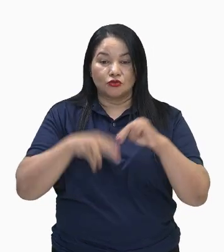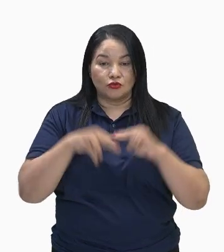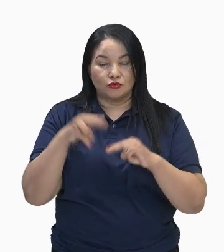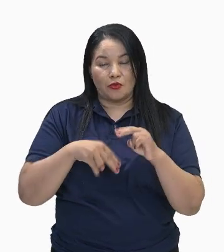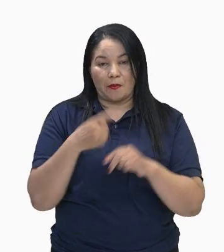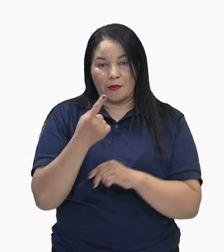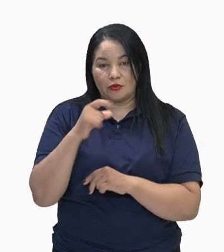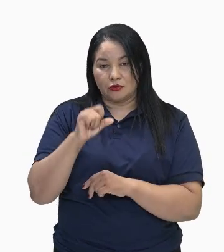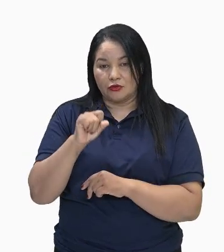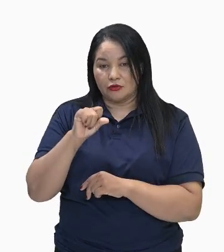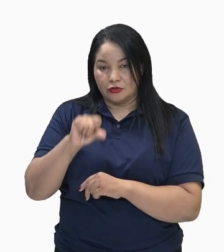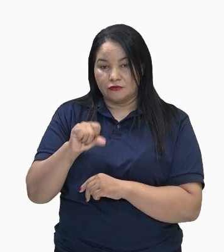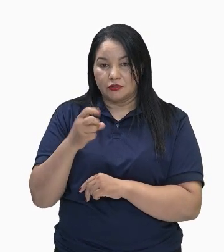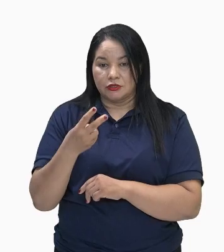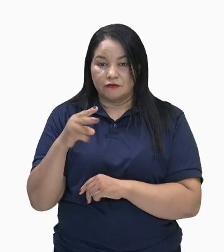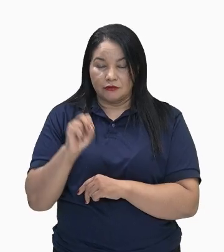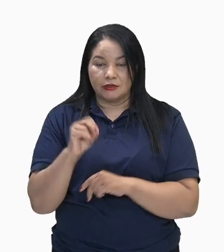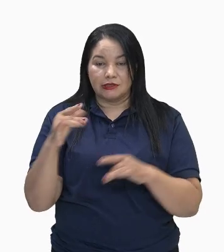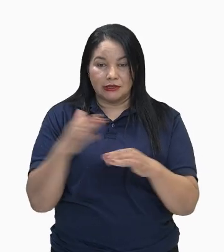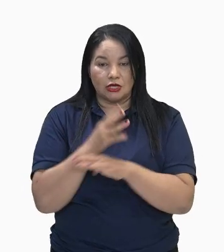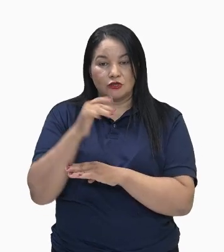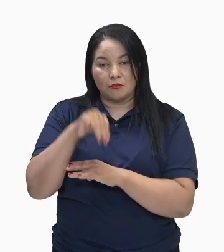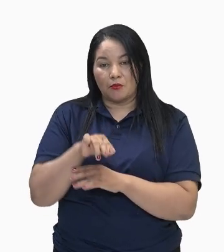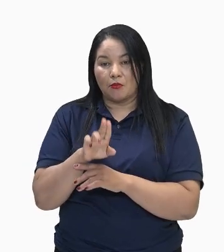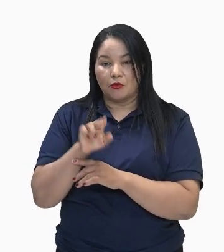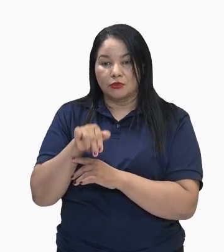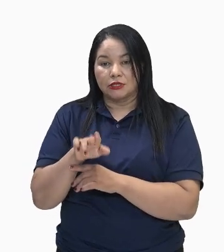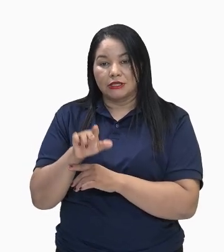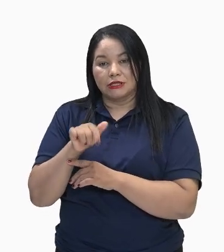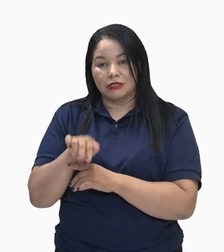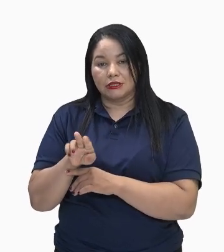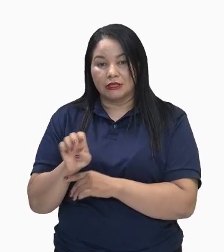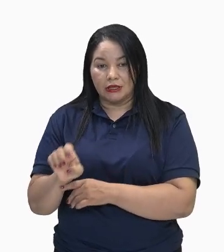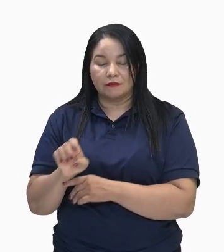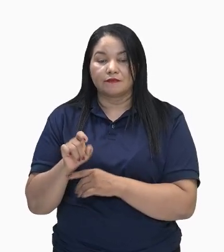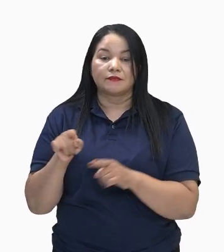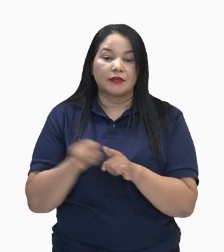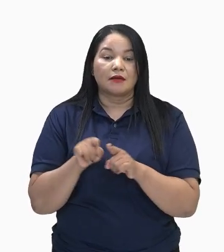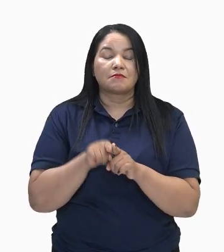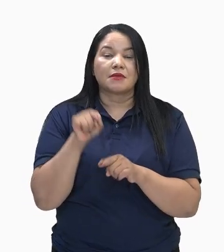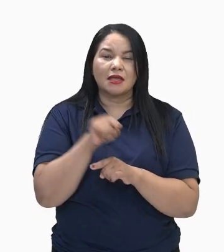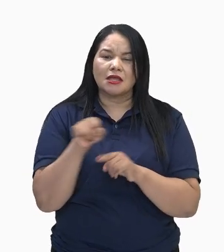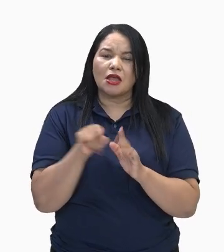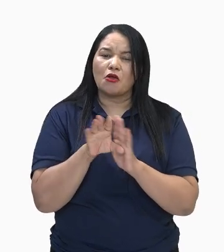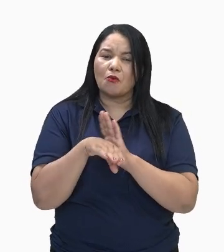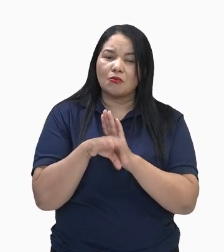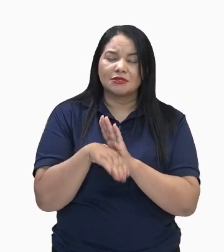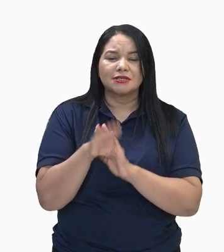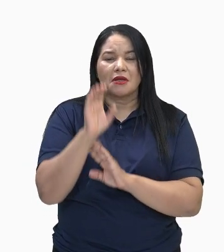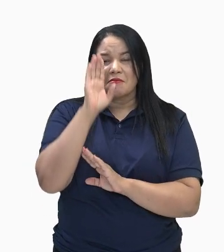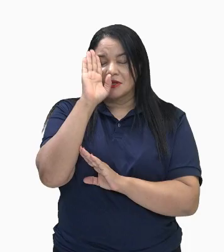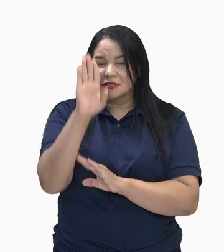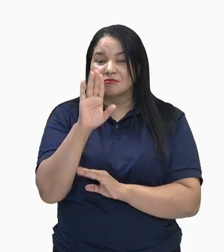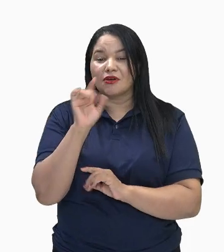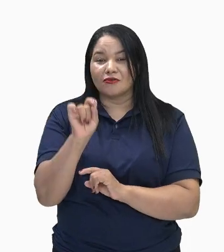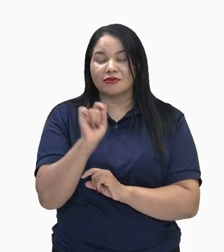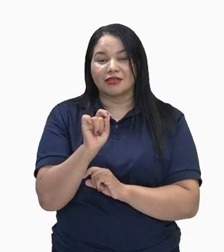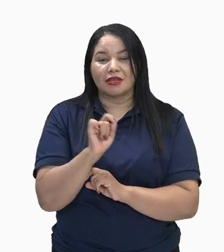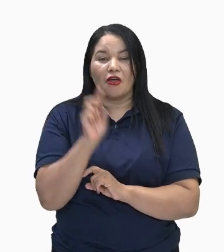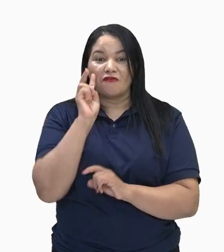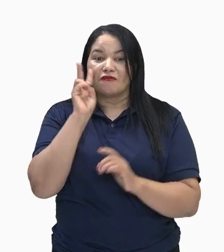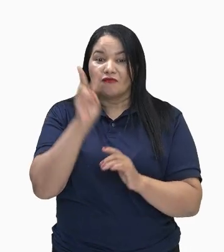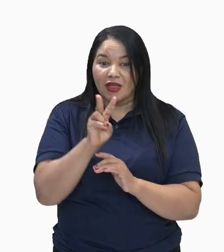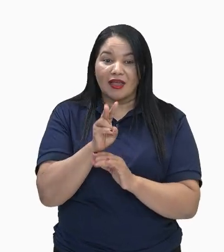na cidade de Munique. Já Weber também tem um principal conceito, aquele que quando a gente